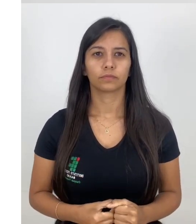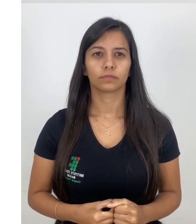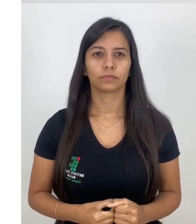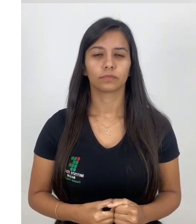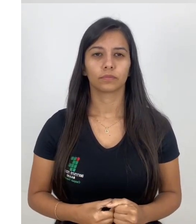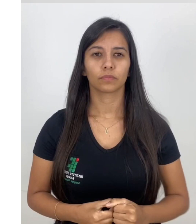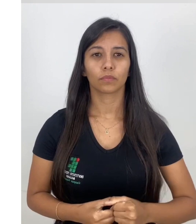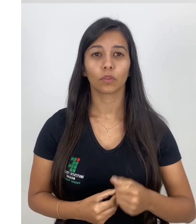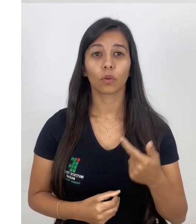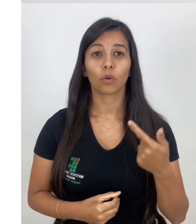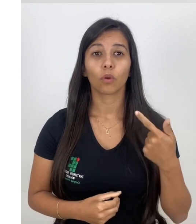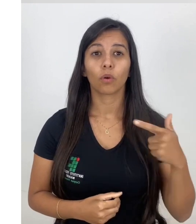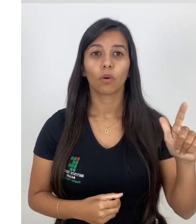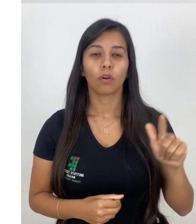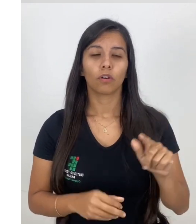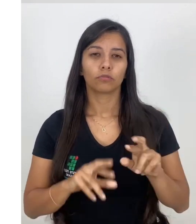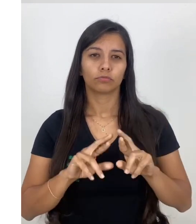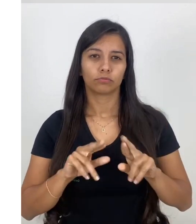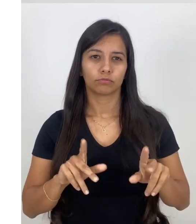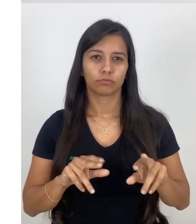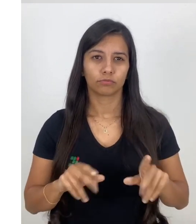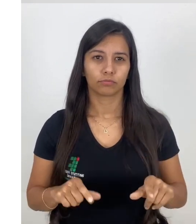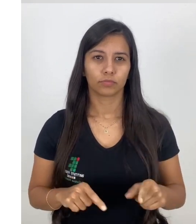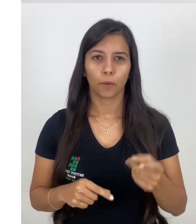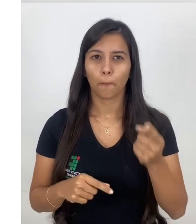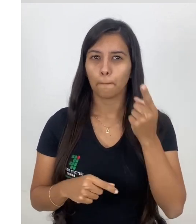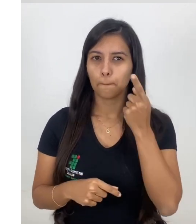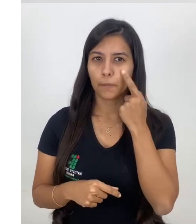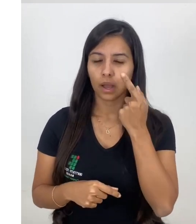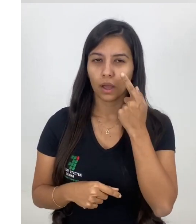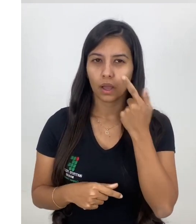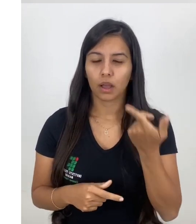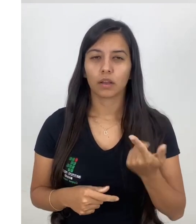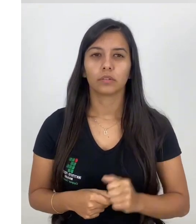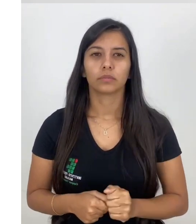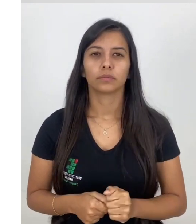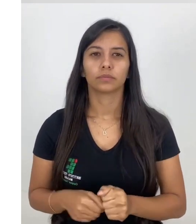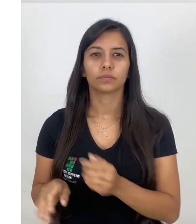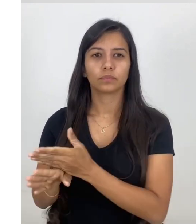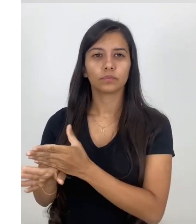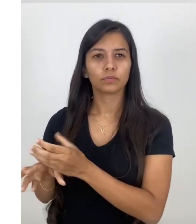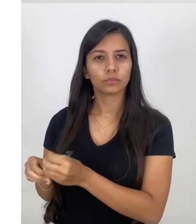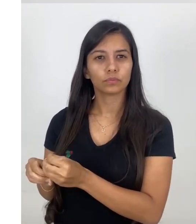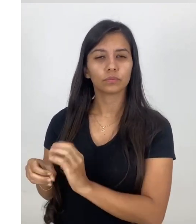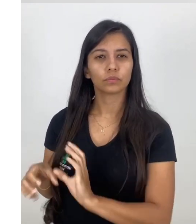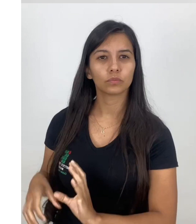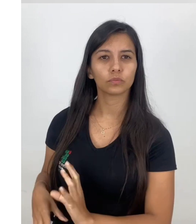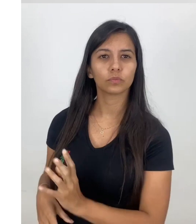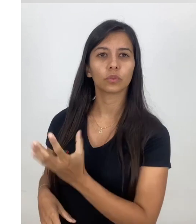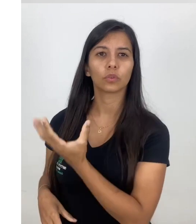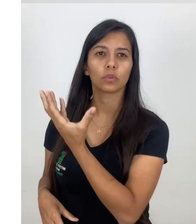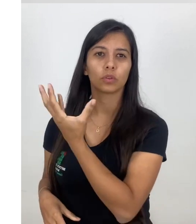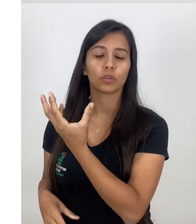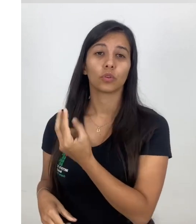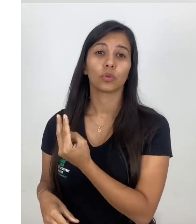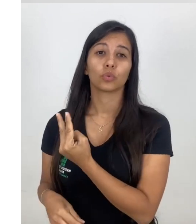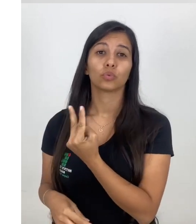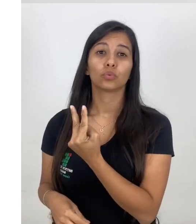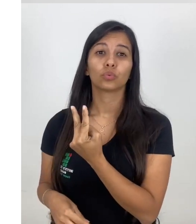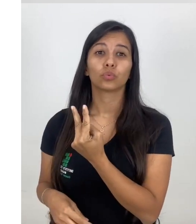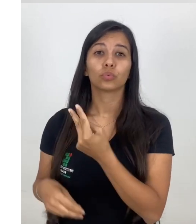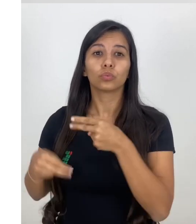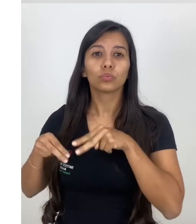E assim, outra diferença que a gente nota é que na mitose a gente tem a formação de